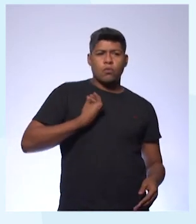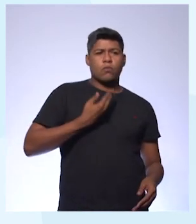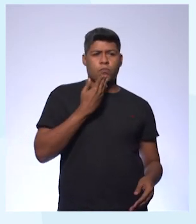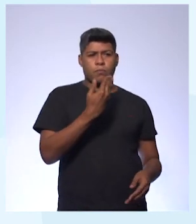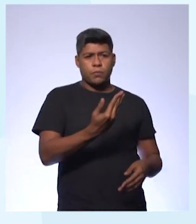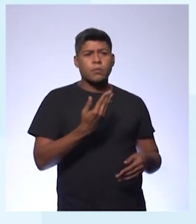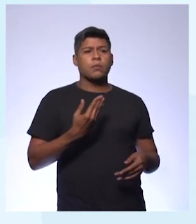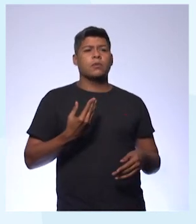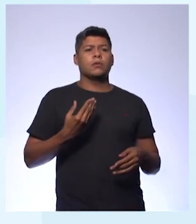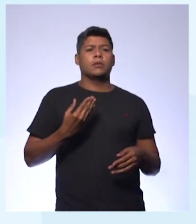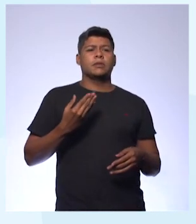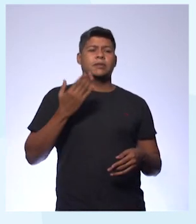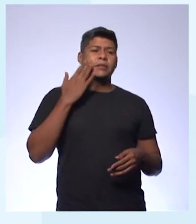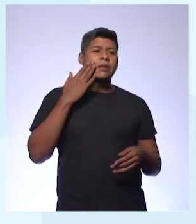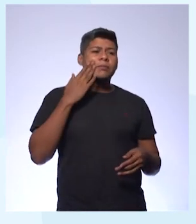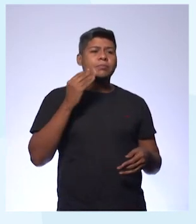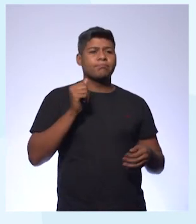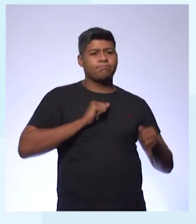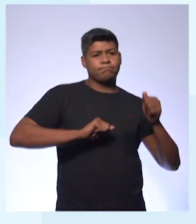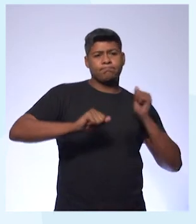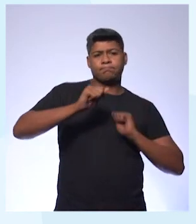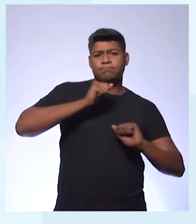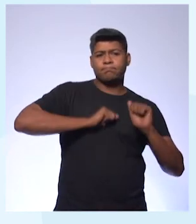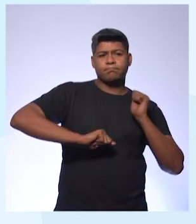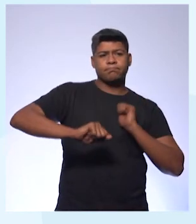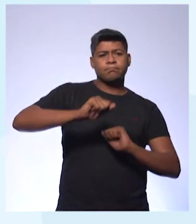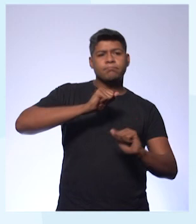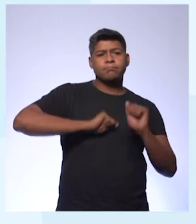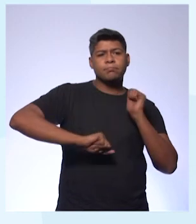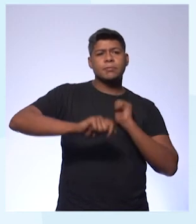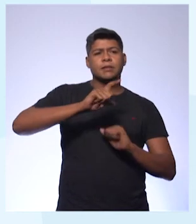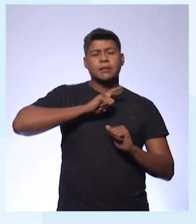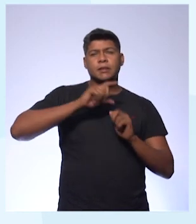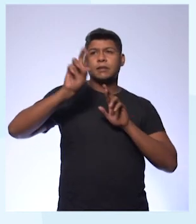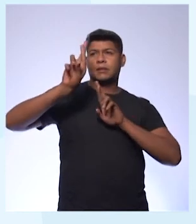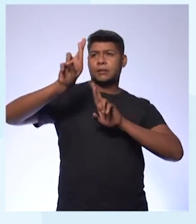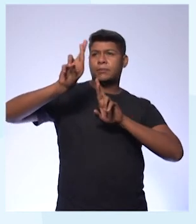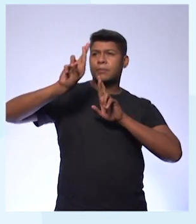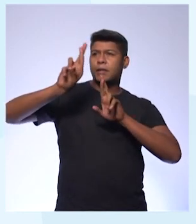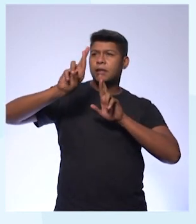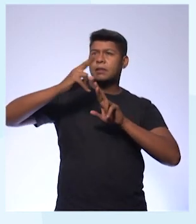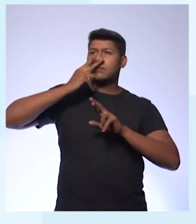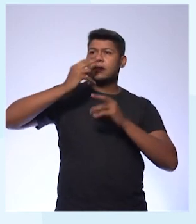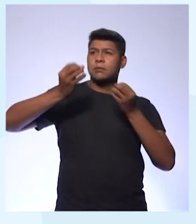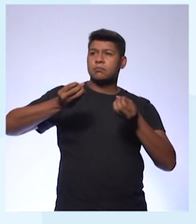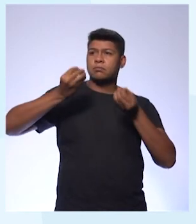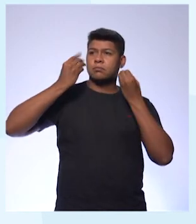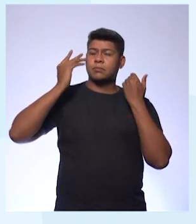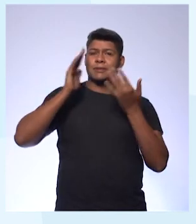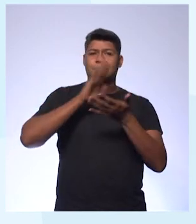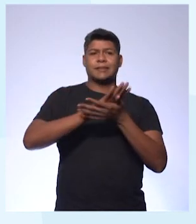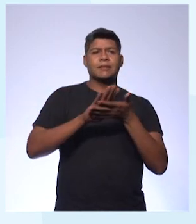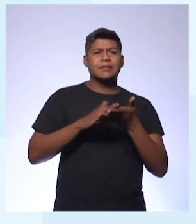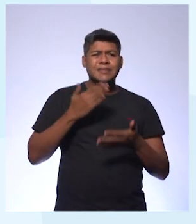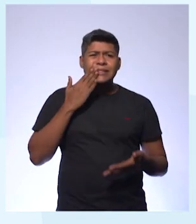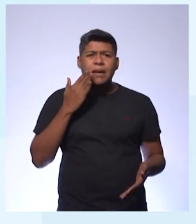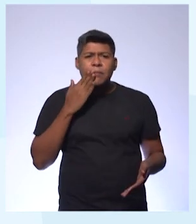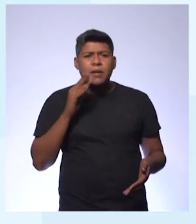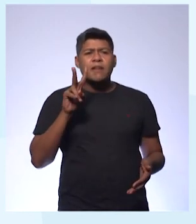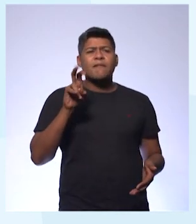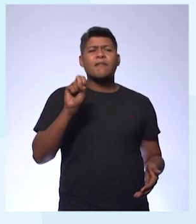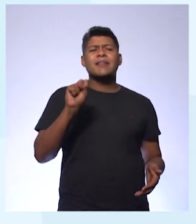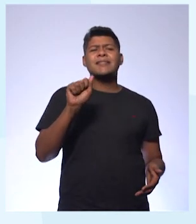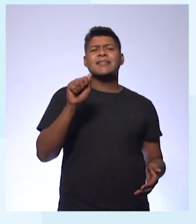vórtice vezano, oscilas entre a crença e o desengano, entre esperanças e desinteresses. Sabe o que é esse